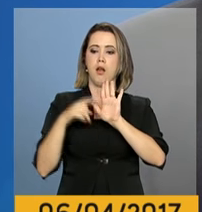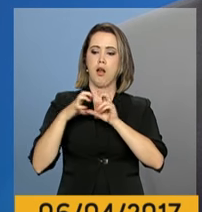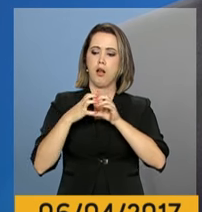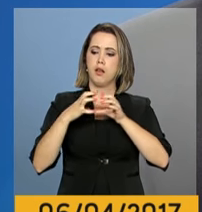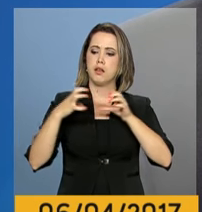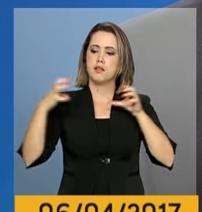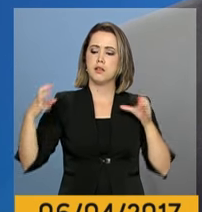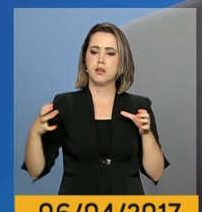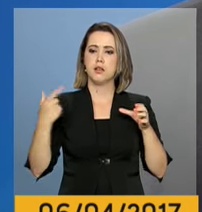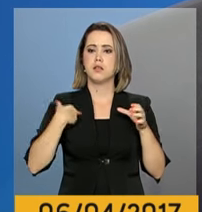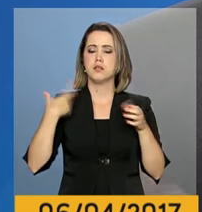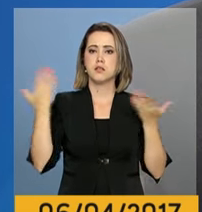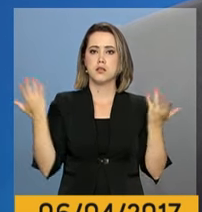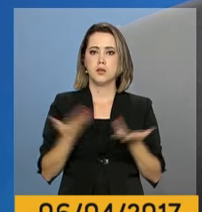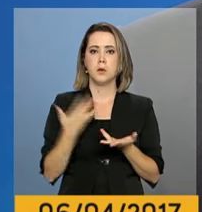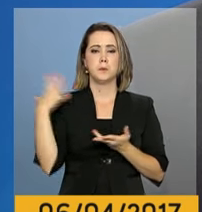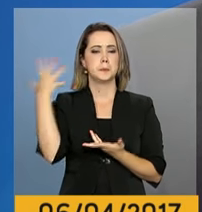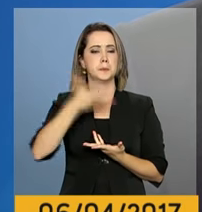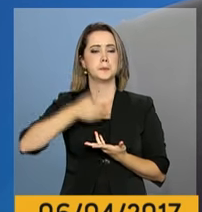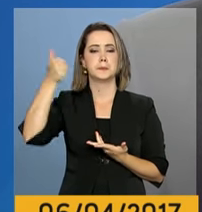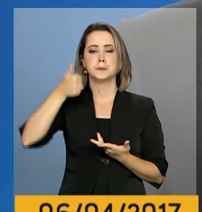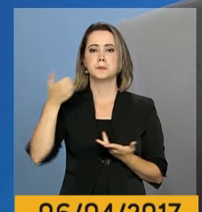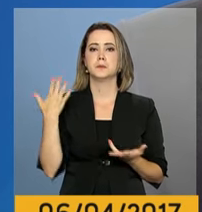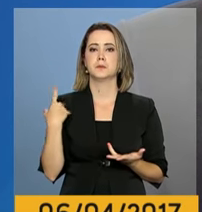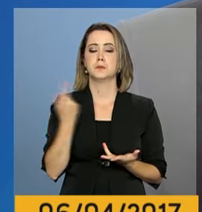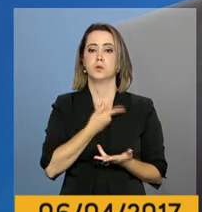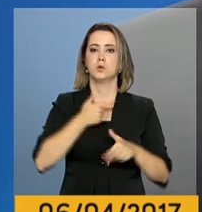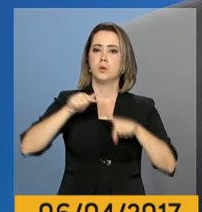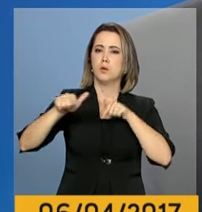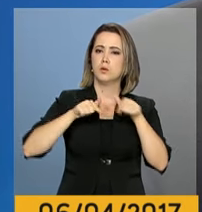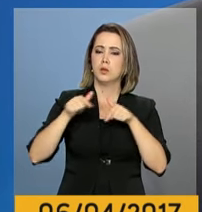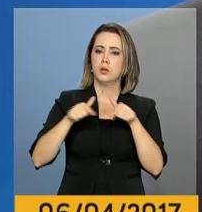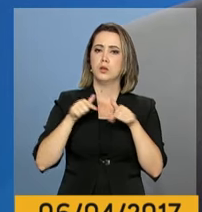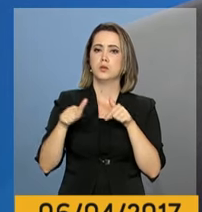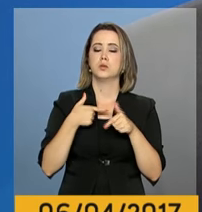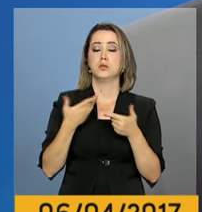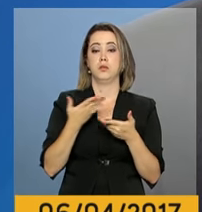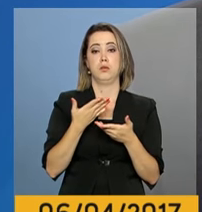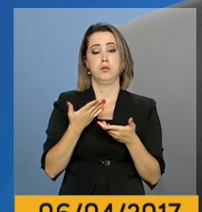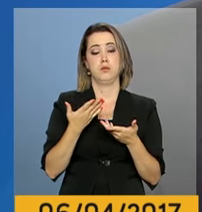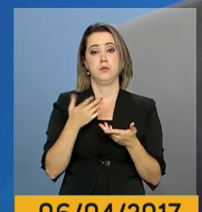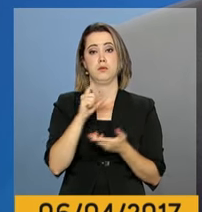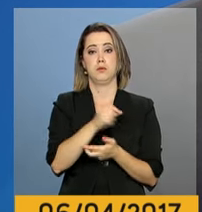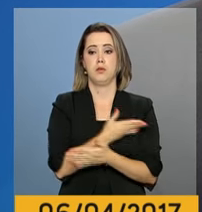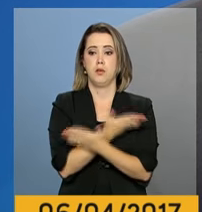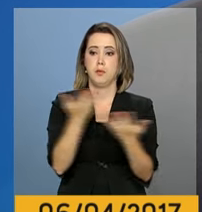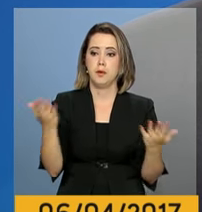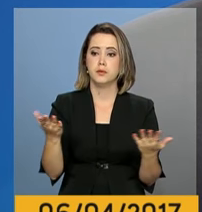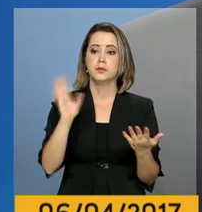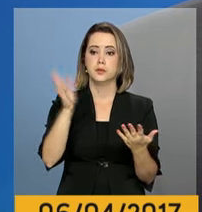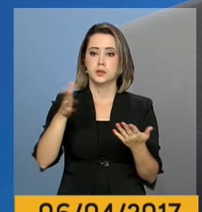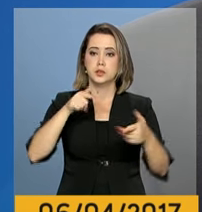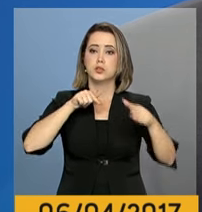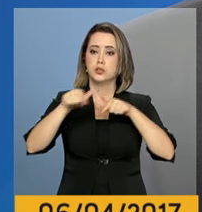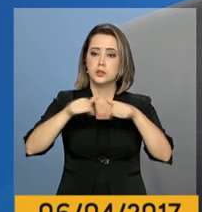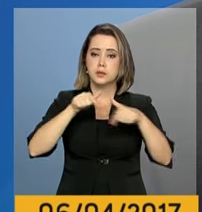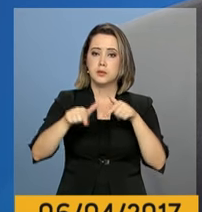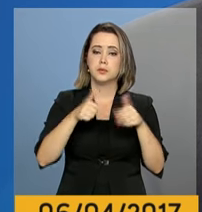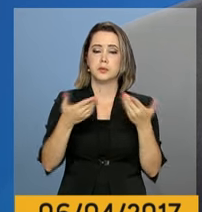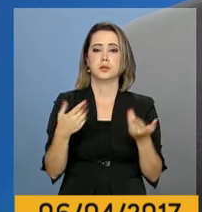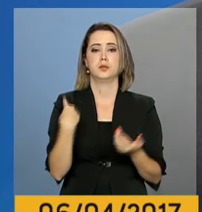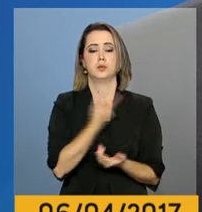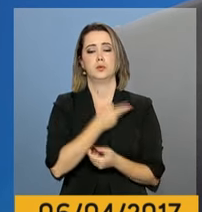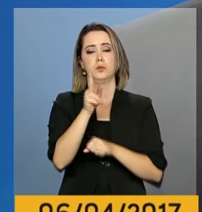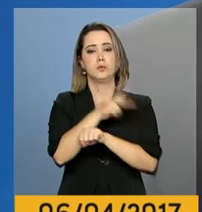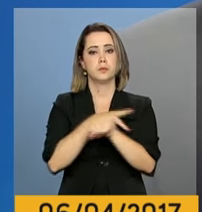grandeza e a dimensão extraordinária da tarefa e da missão que os senhores todos exercem no